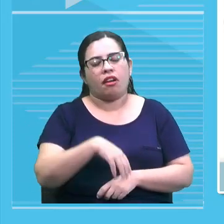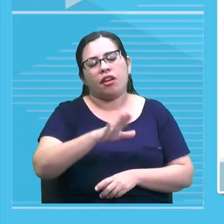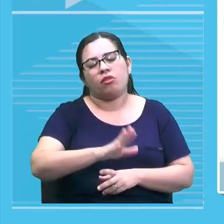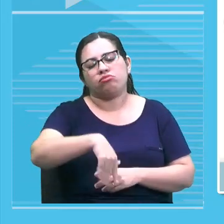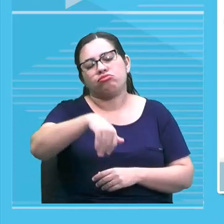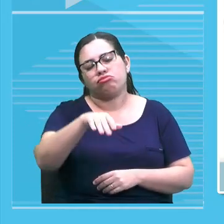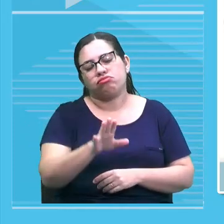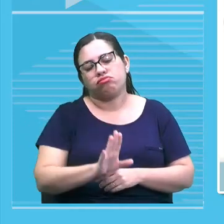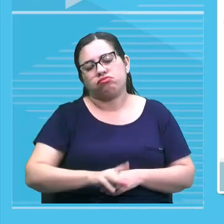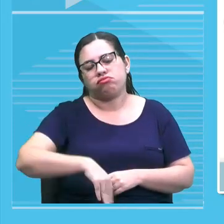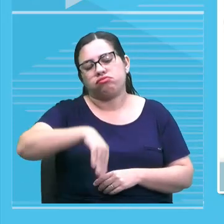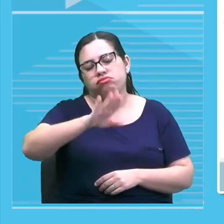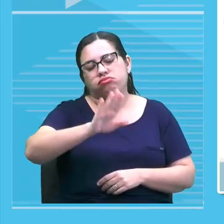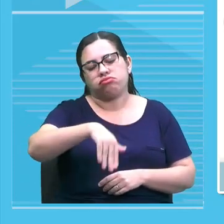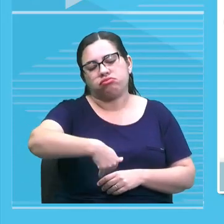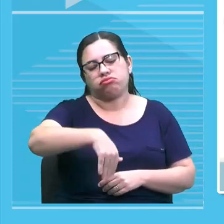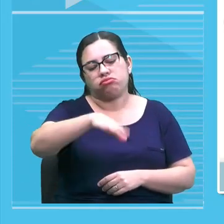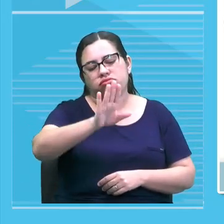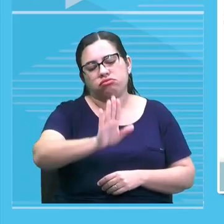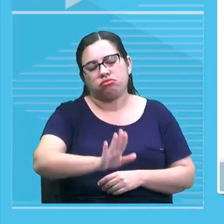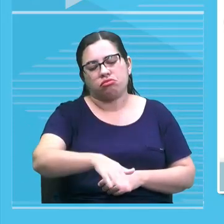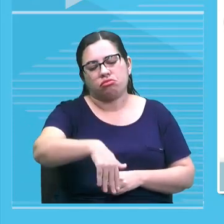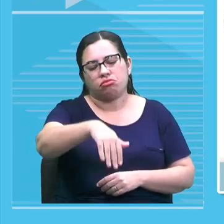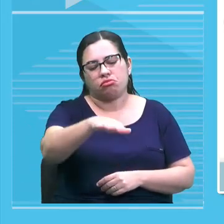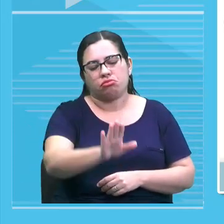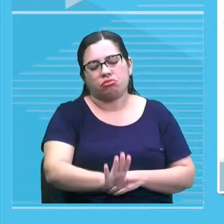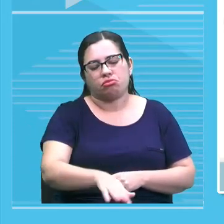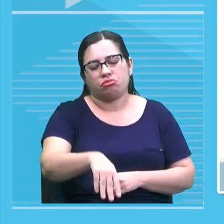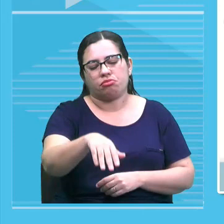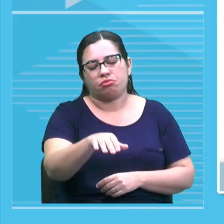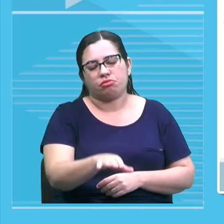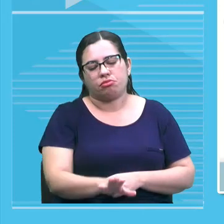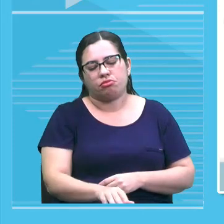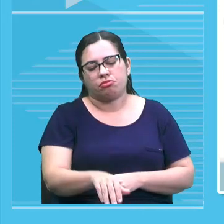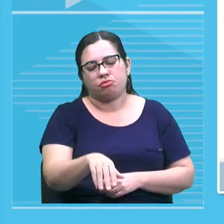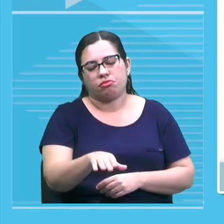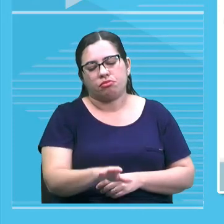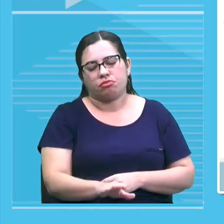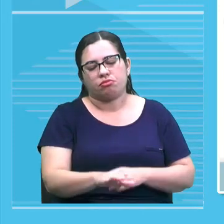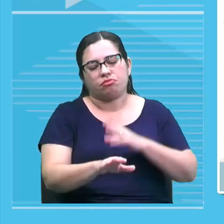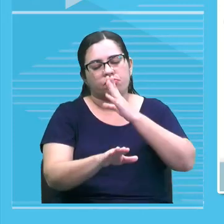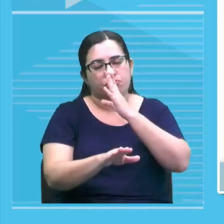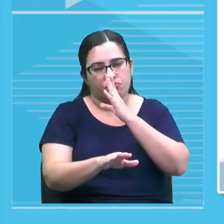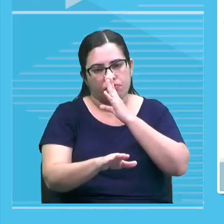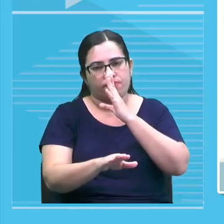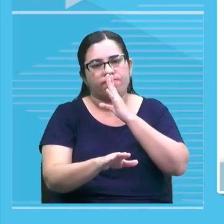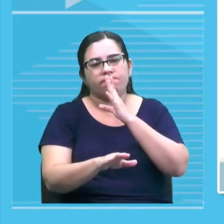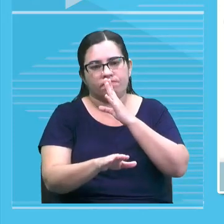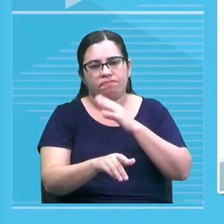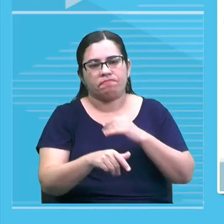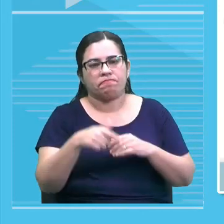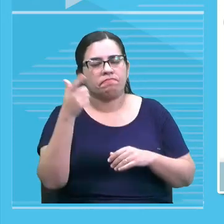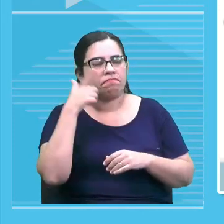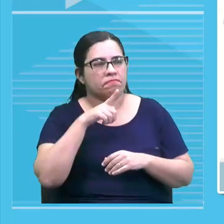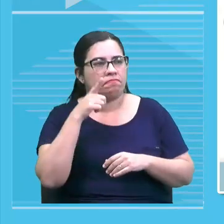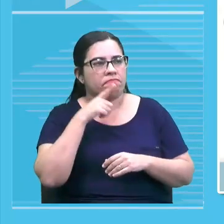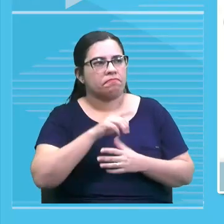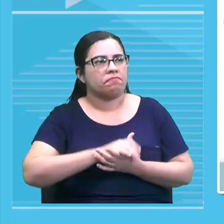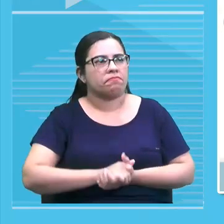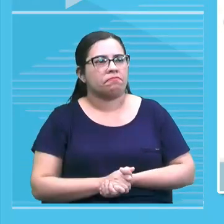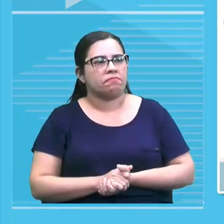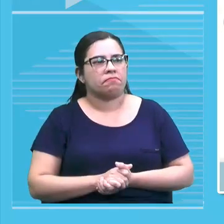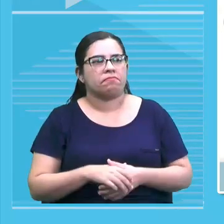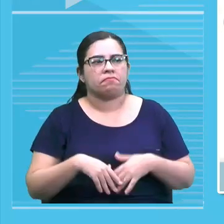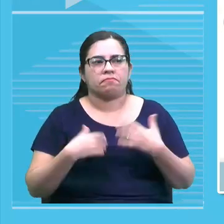e sendo transmitida até o final da corda Beleza então ali você tem a vibração como sendo